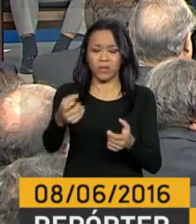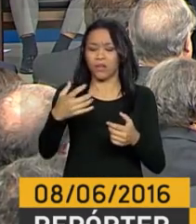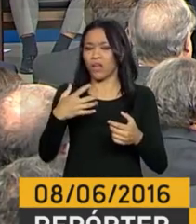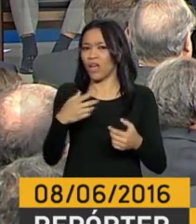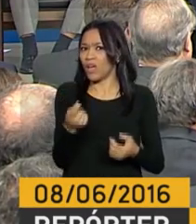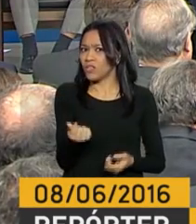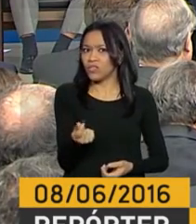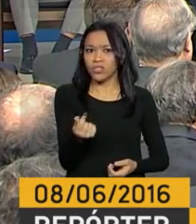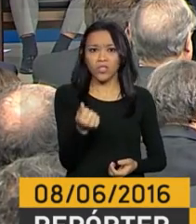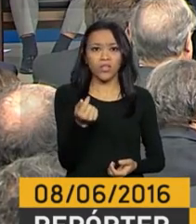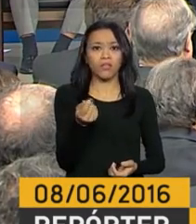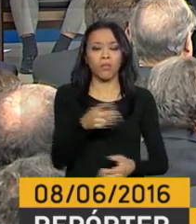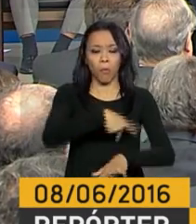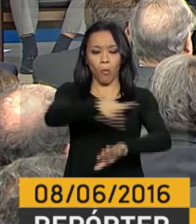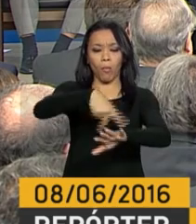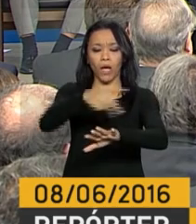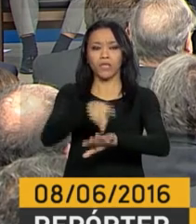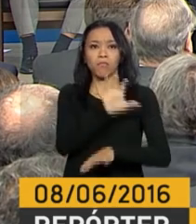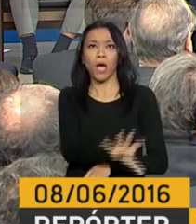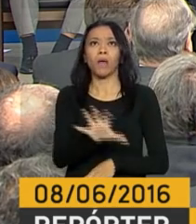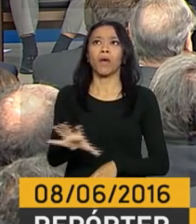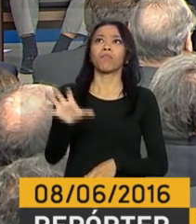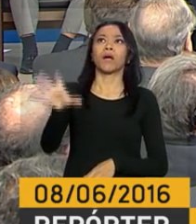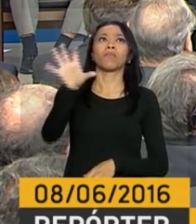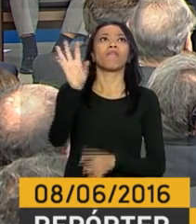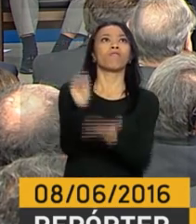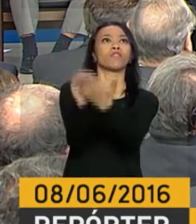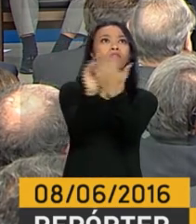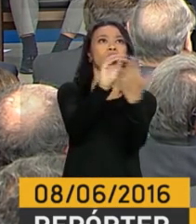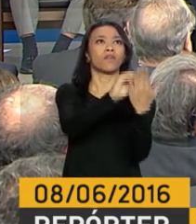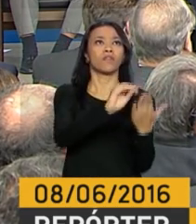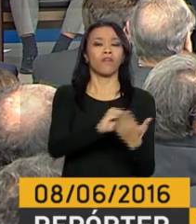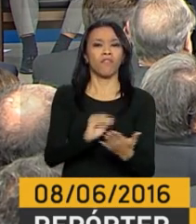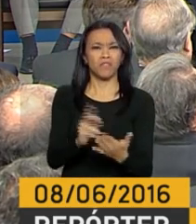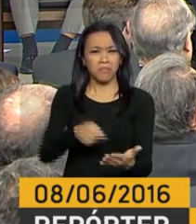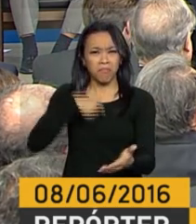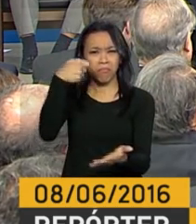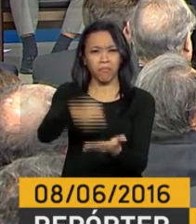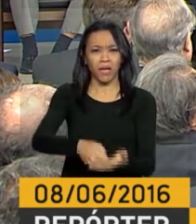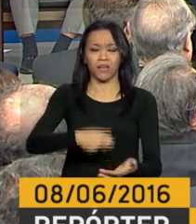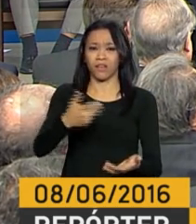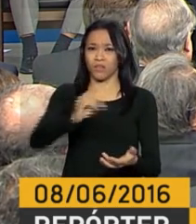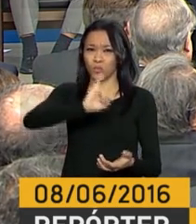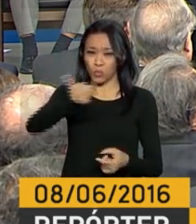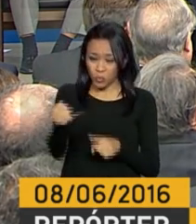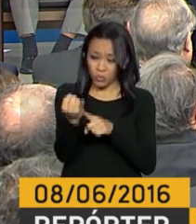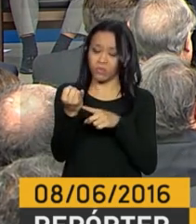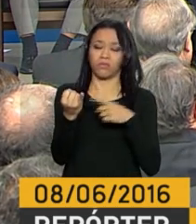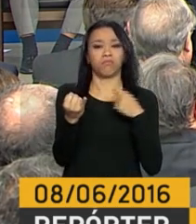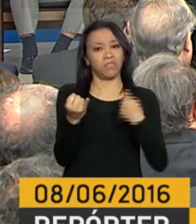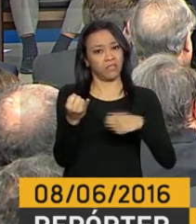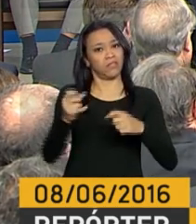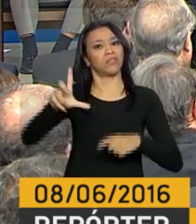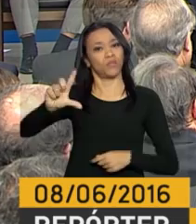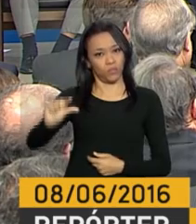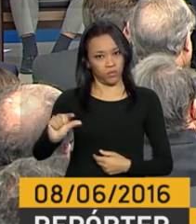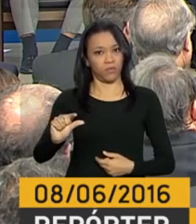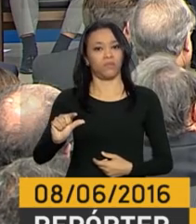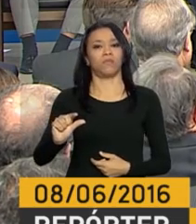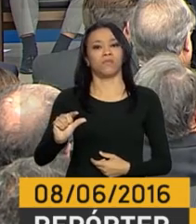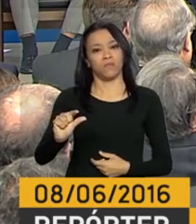país tem tantas necessidades em todas as áreas é muito dinheiro é necessário que haja uma redução de juros é